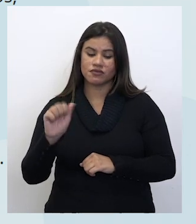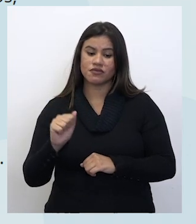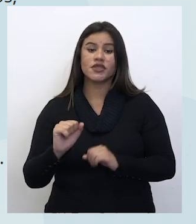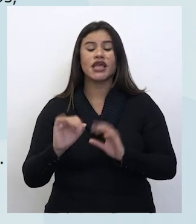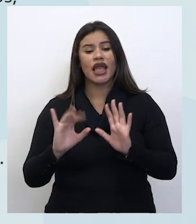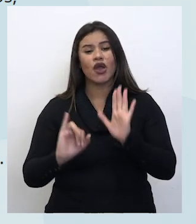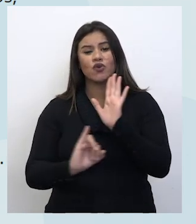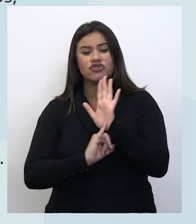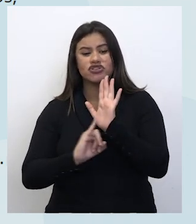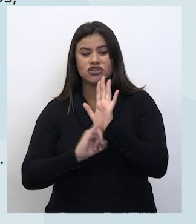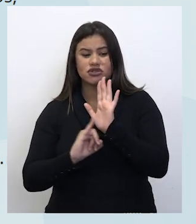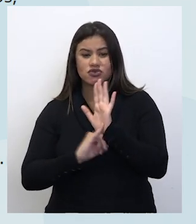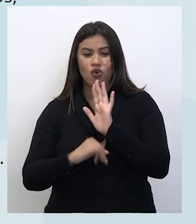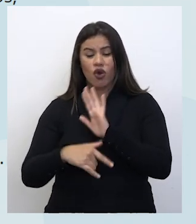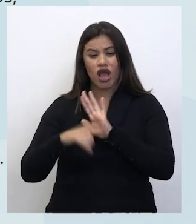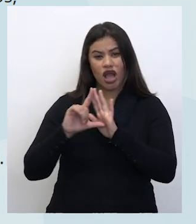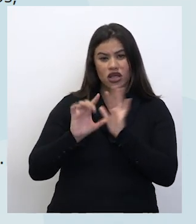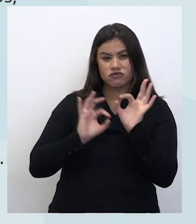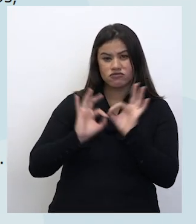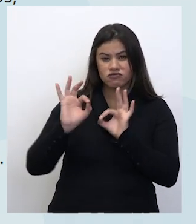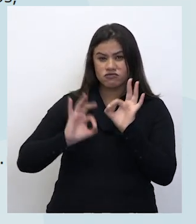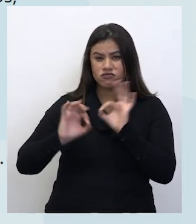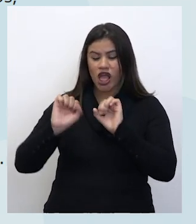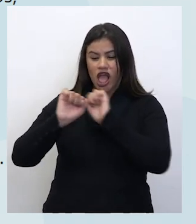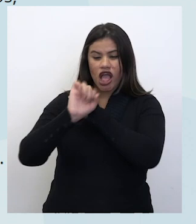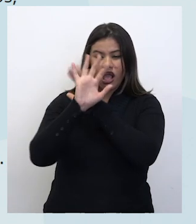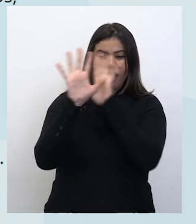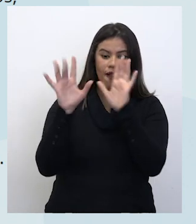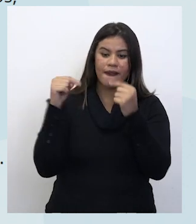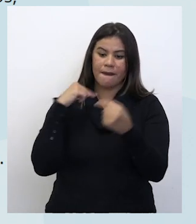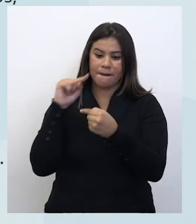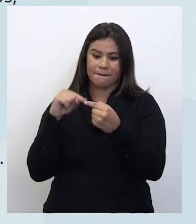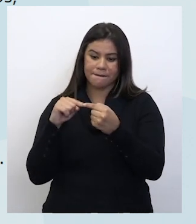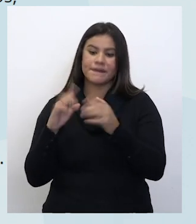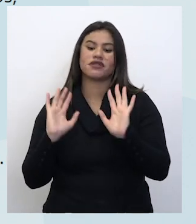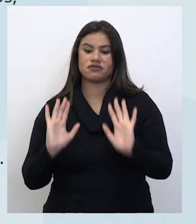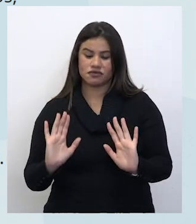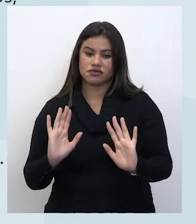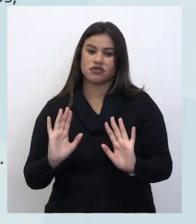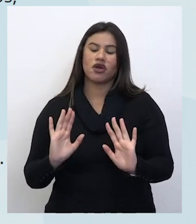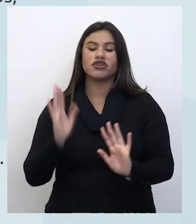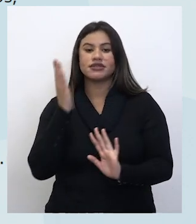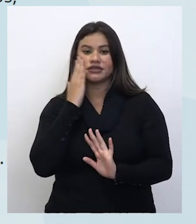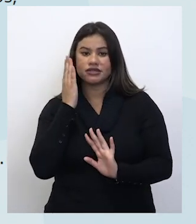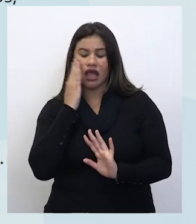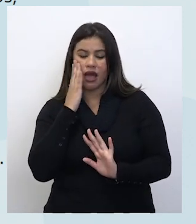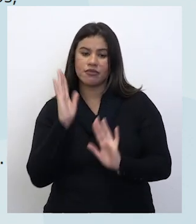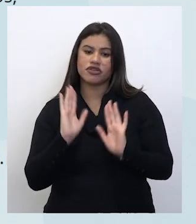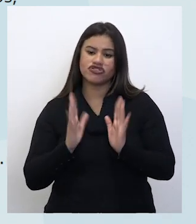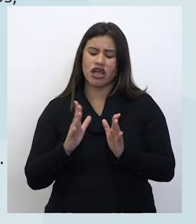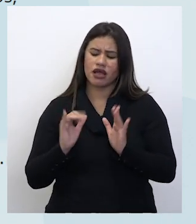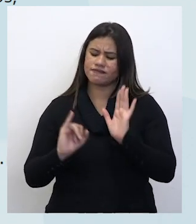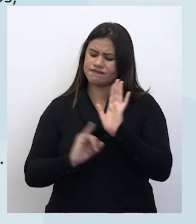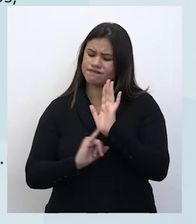indicadores pré-estabelecidos, claros e objetivos. Então, a gente já tem ali esses indicadores que vão me dizer o que o